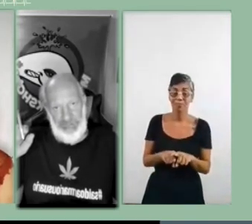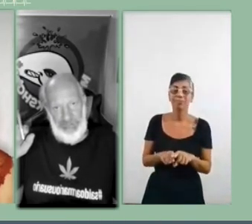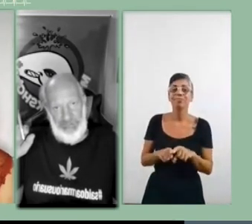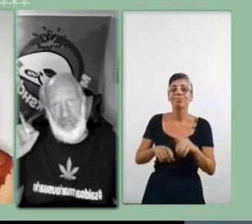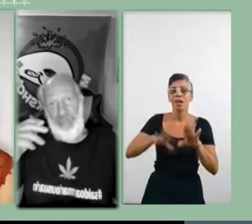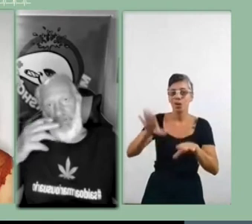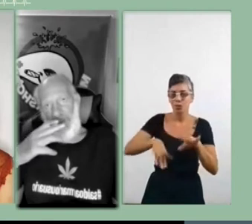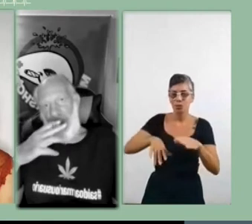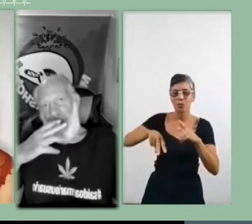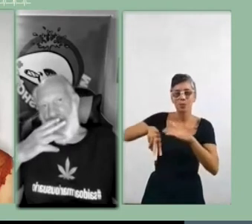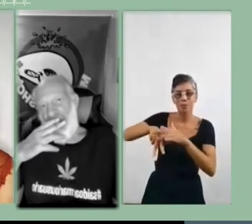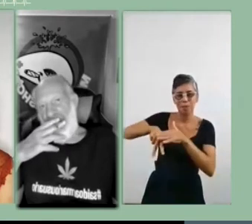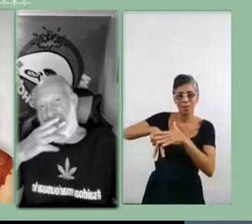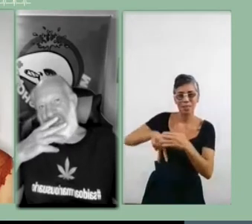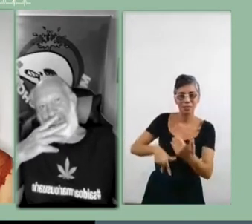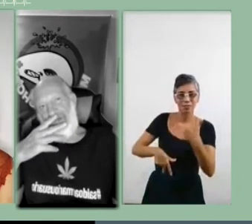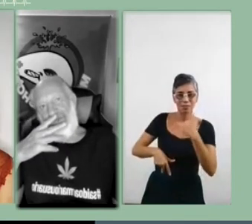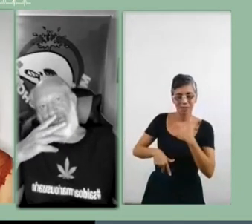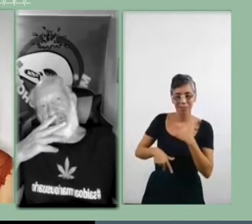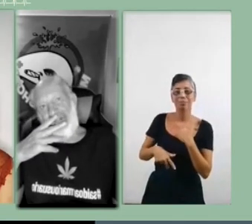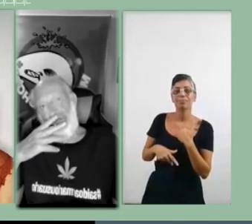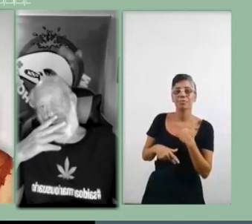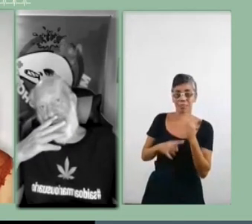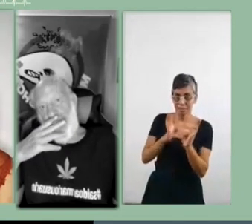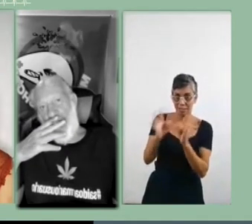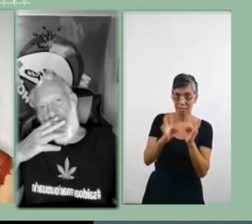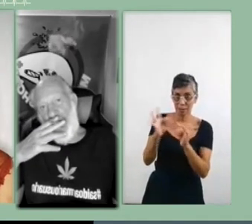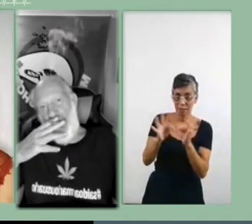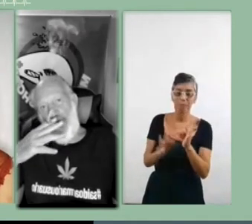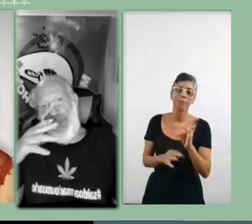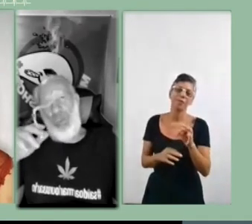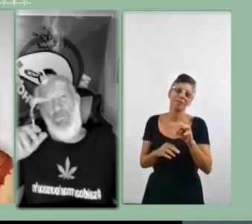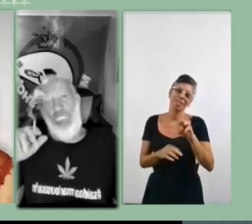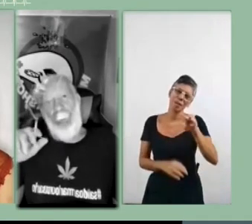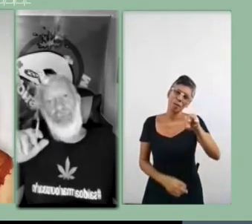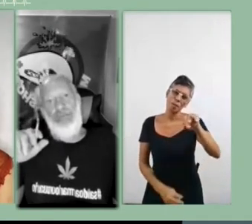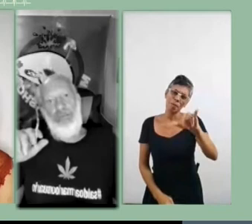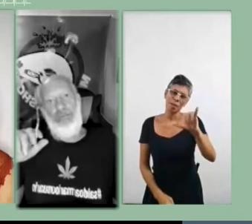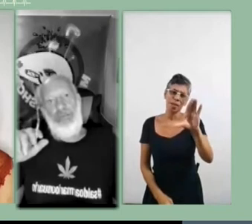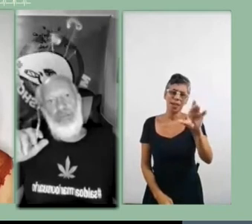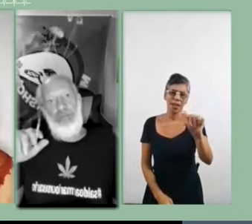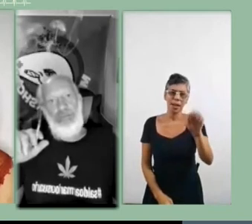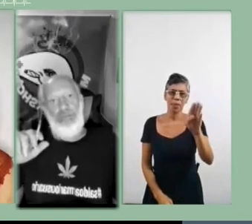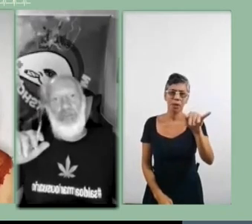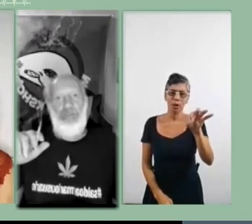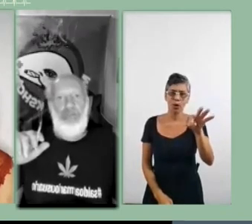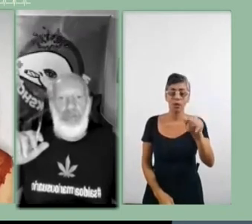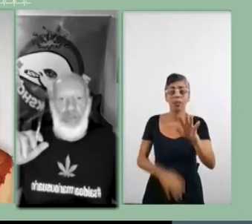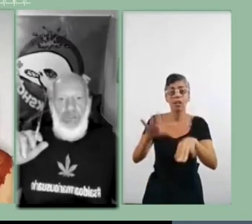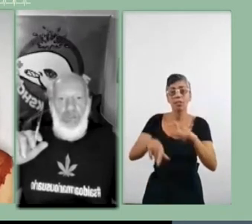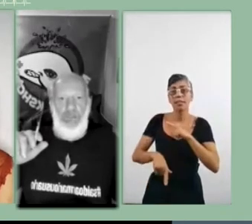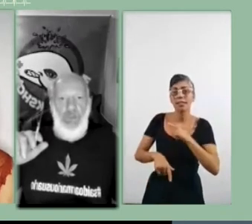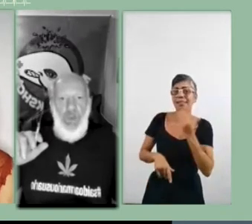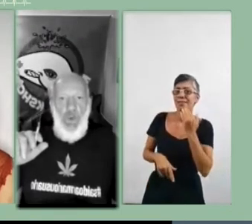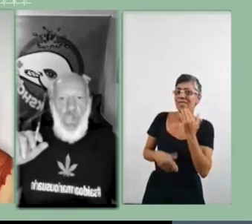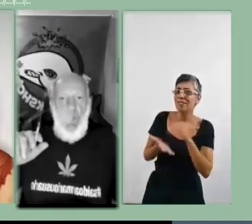desbiose, às vezes eu faço um tratamento com a microbiota, às vezes ele tem uma deficiência vitamínica e mineral, então